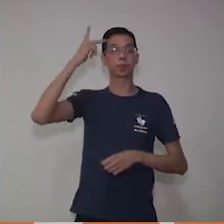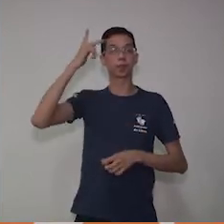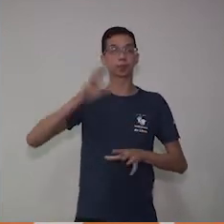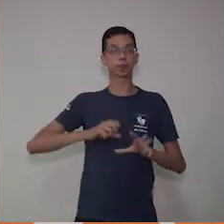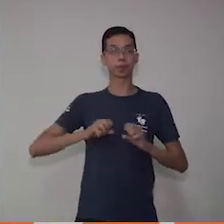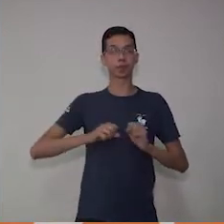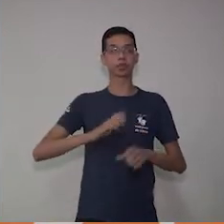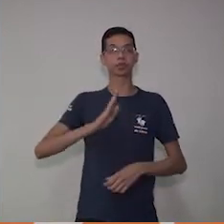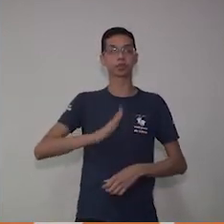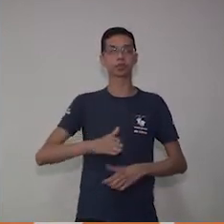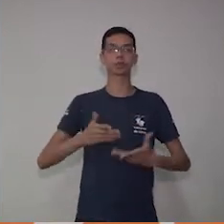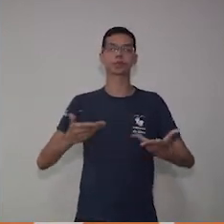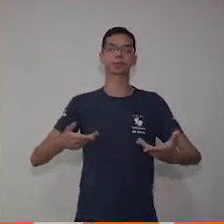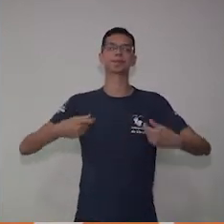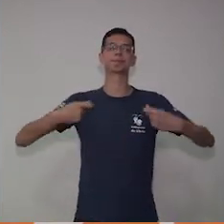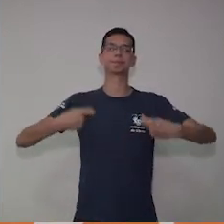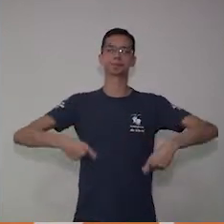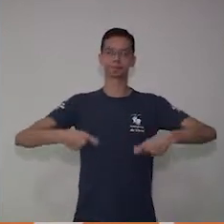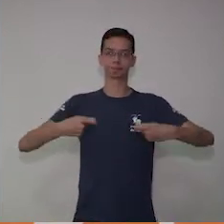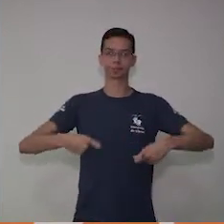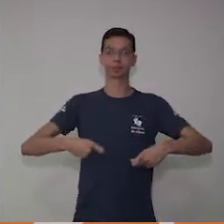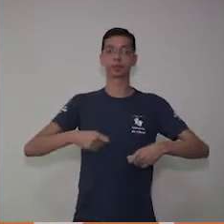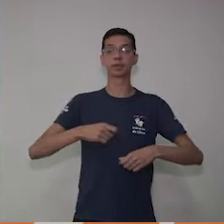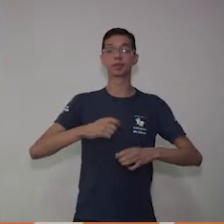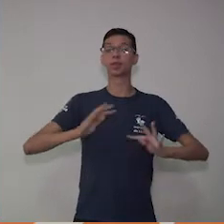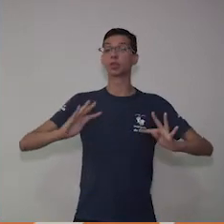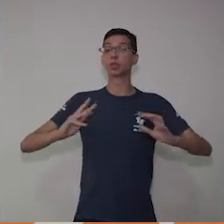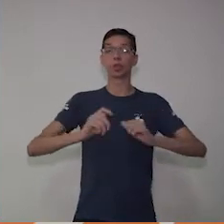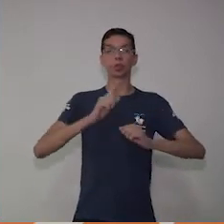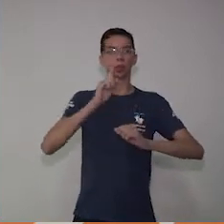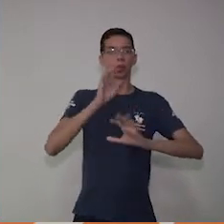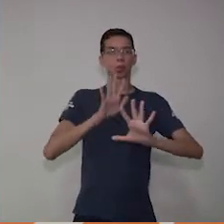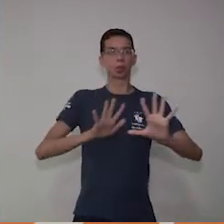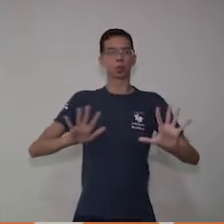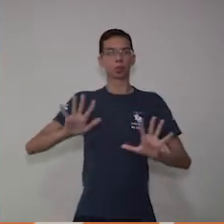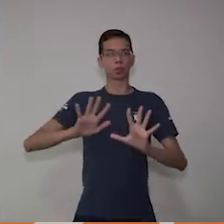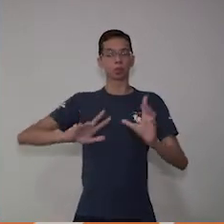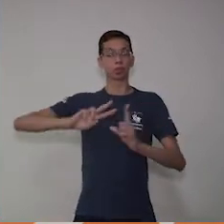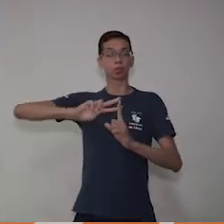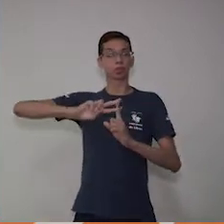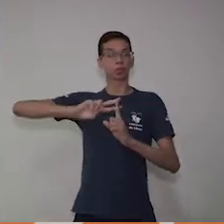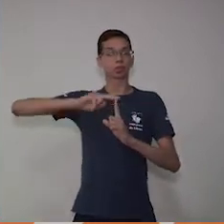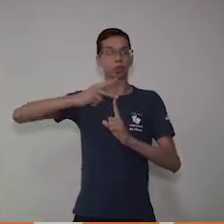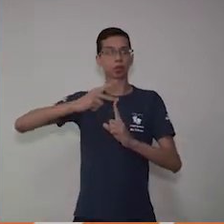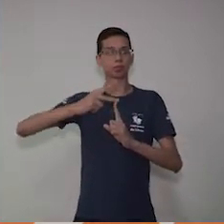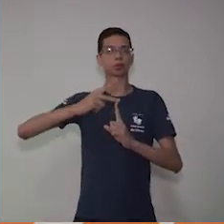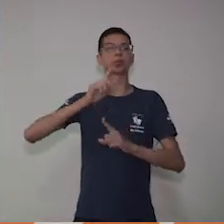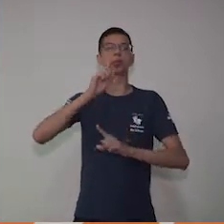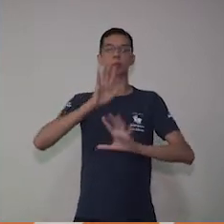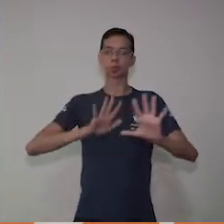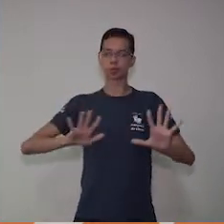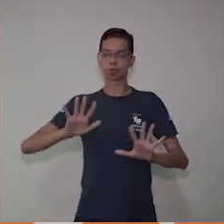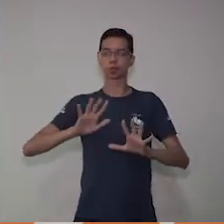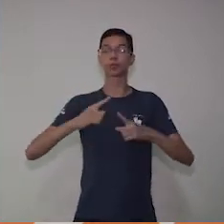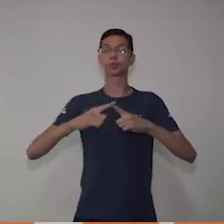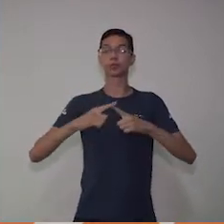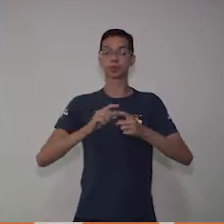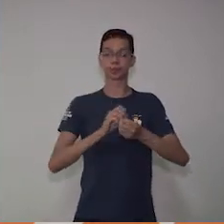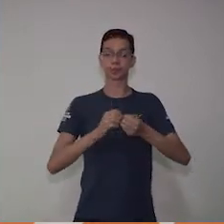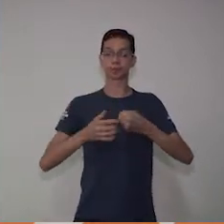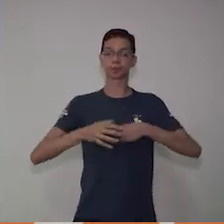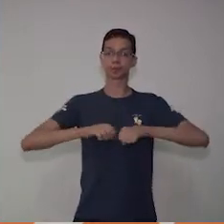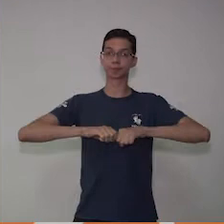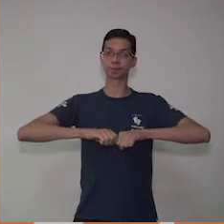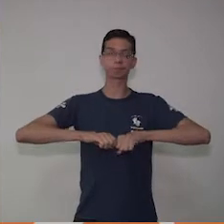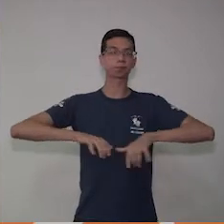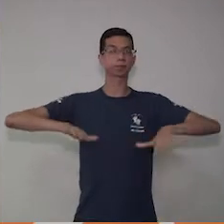a necessidade dos cuidados redobrados em relação à pandemia, os mesmos cuidados que a gente vem falando desde o ano